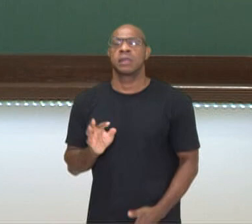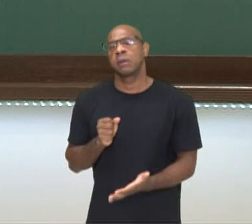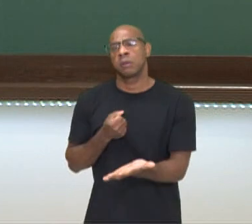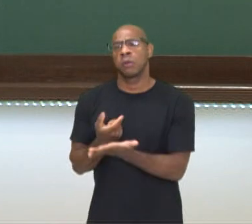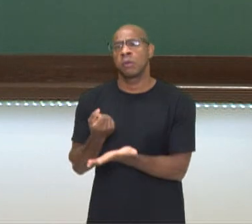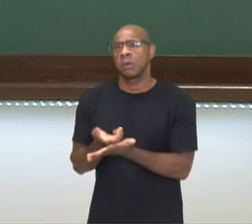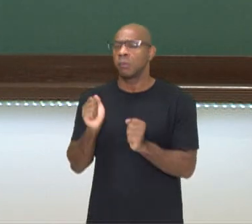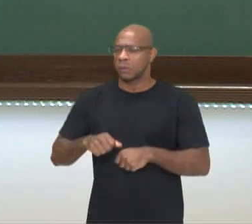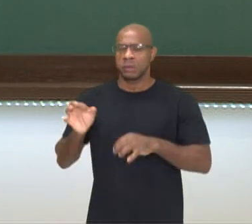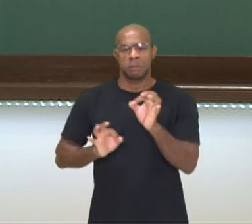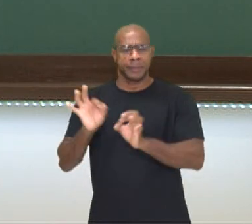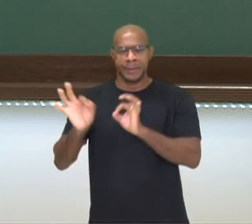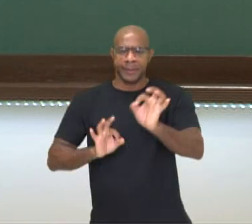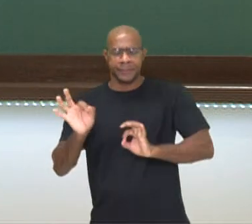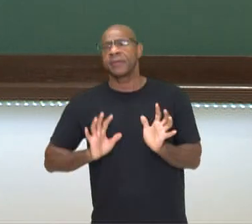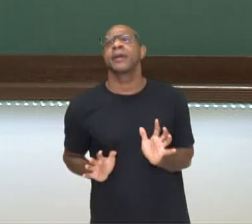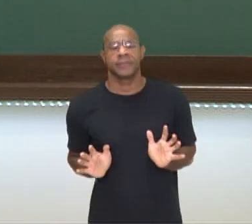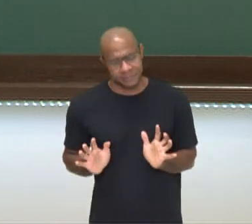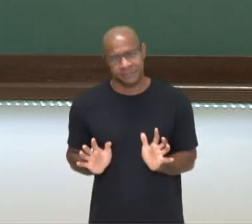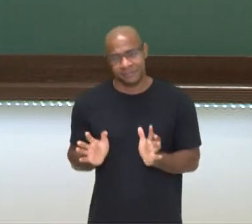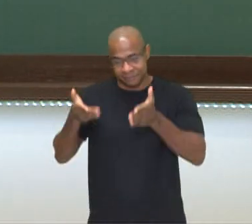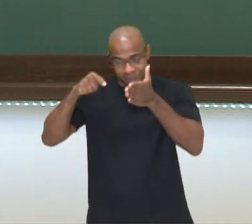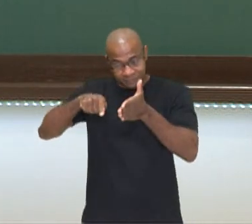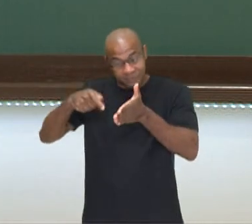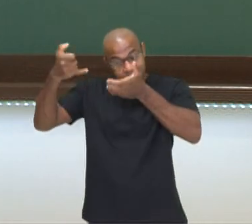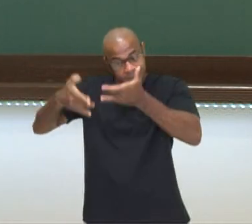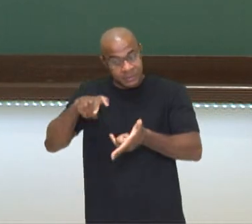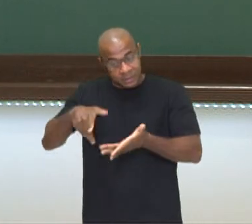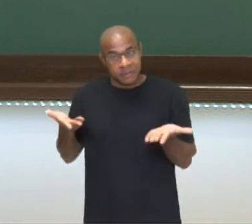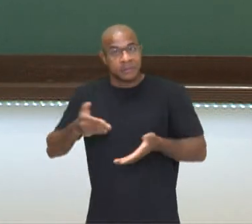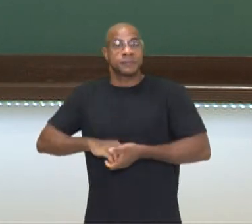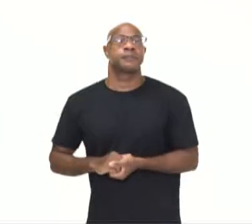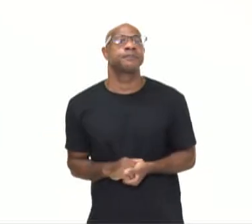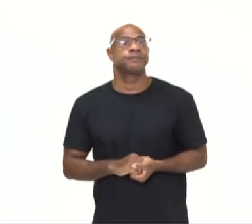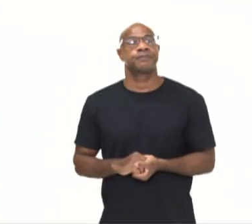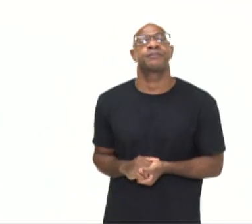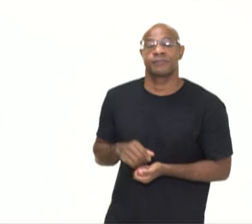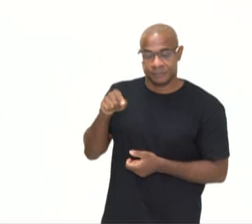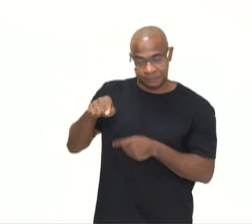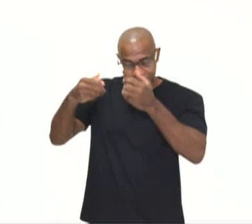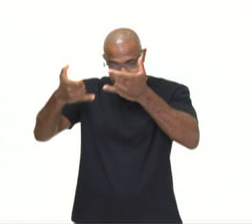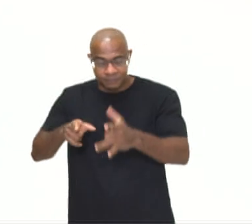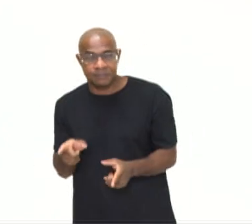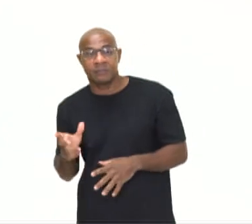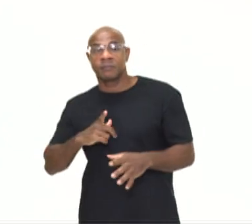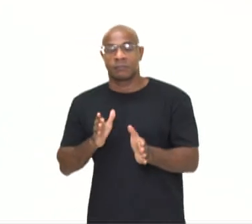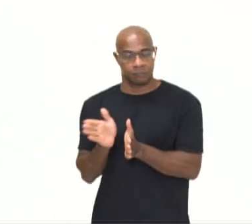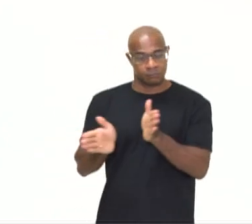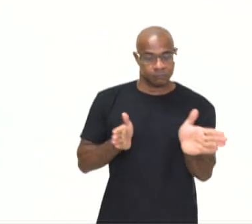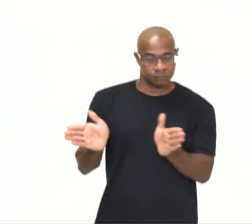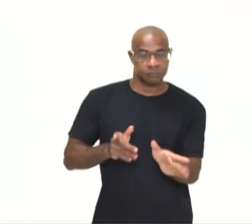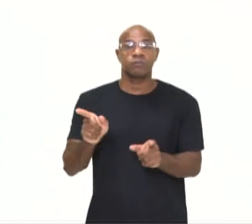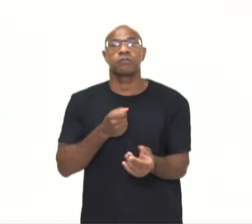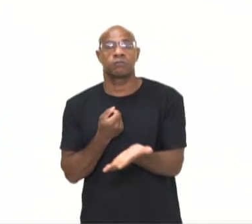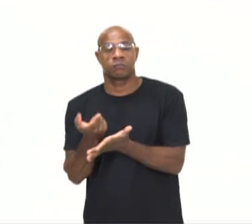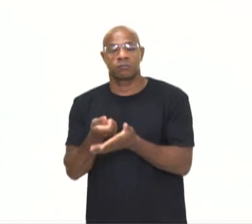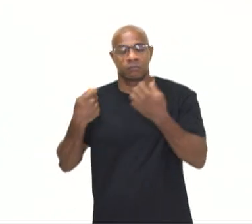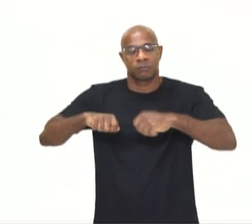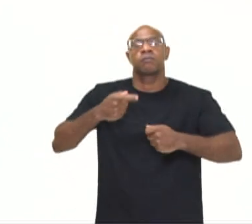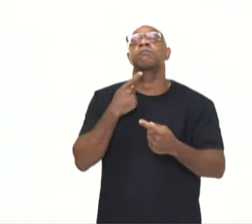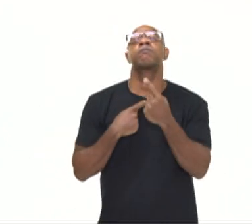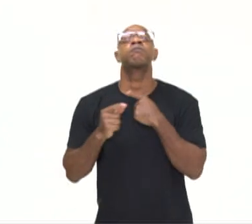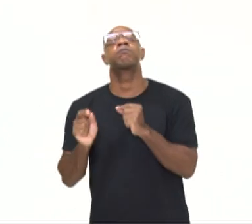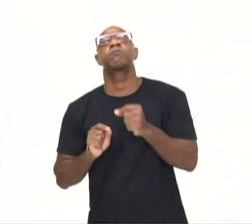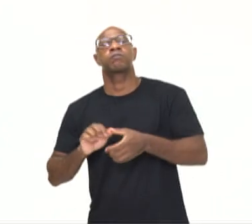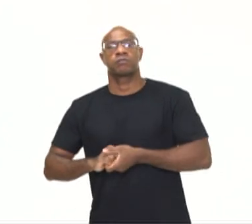ser planejado. Então vamos falar hoje sobre ele. Há várias rotas que você pode traçar para adquirir algo que você deseja.